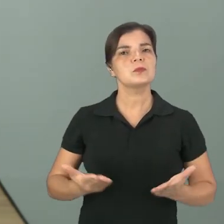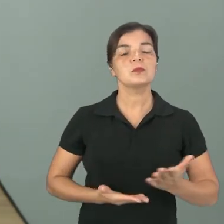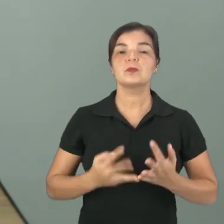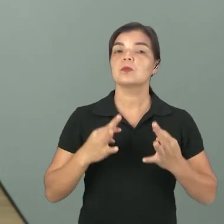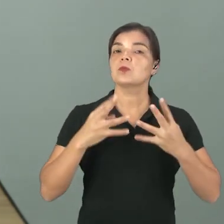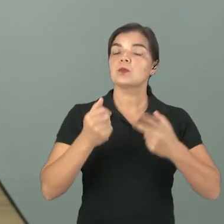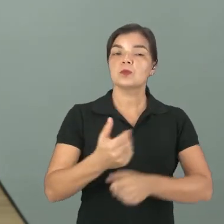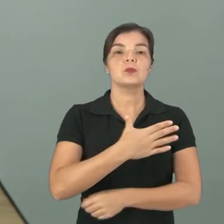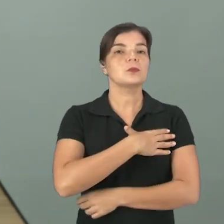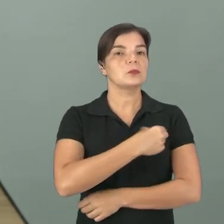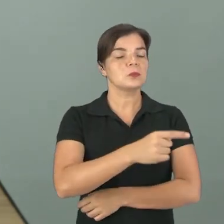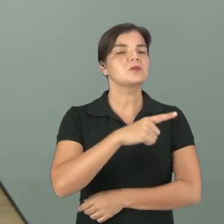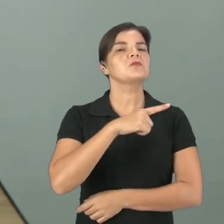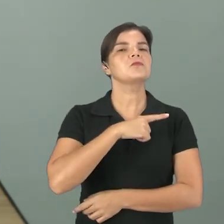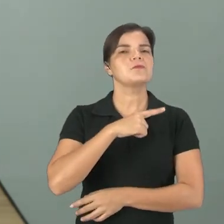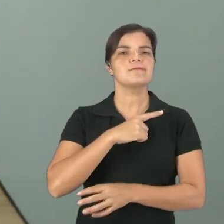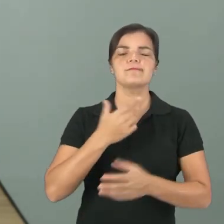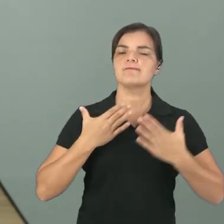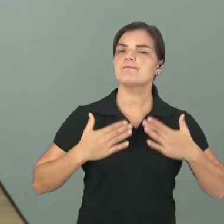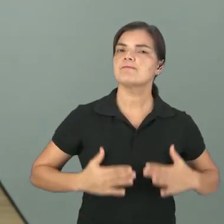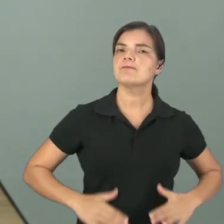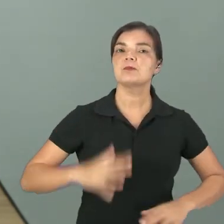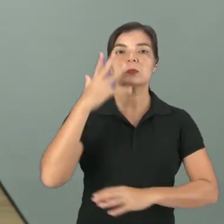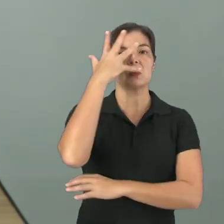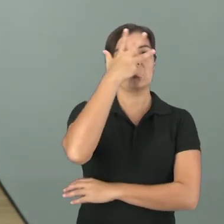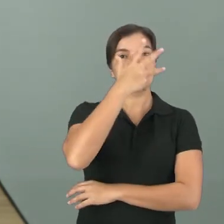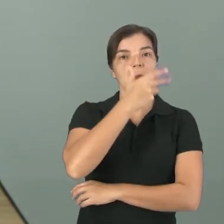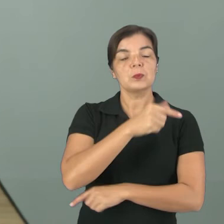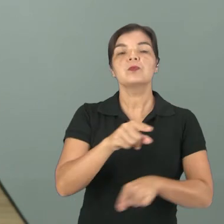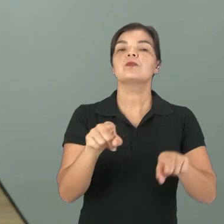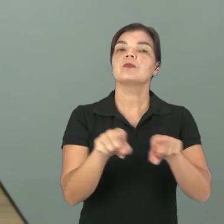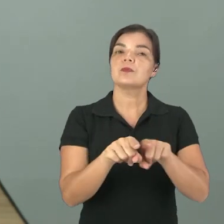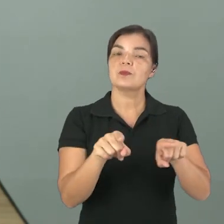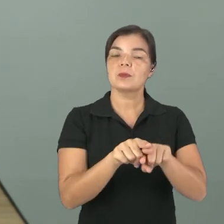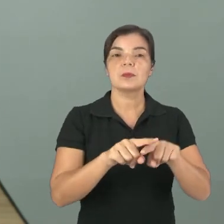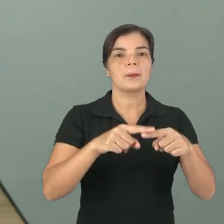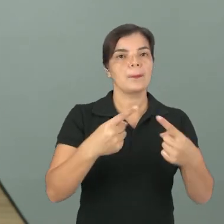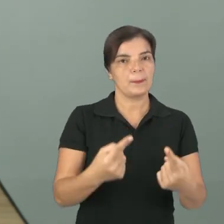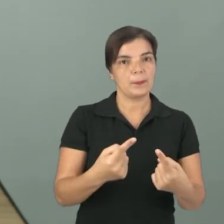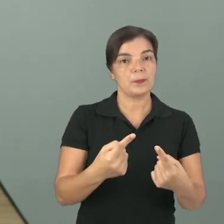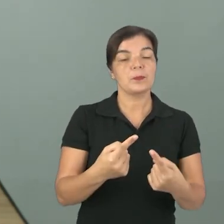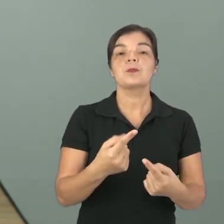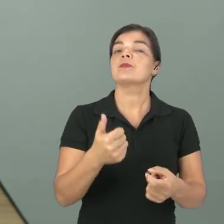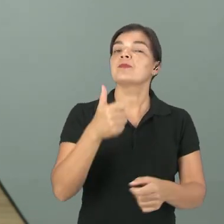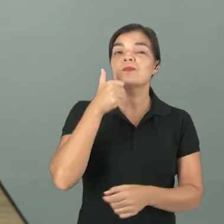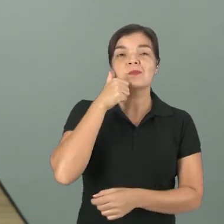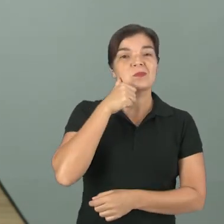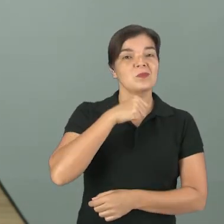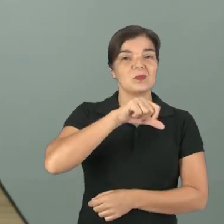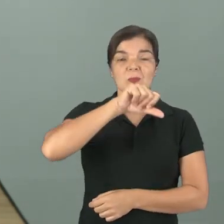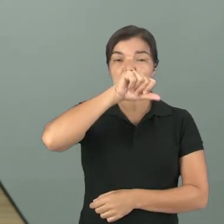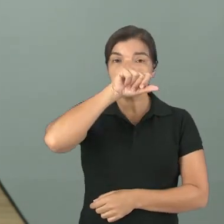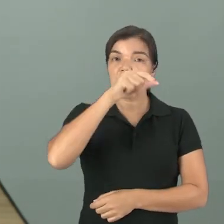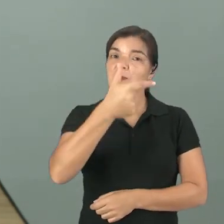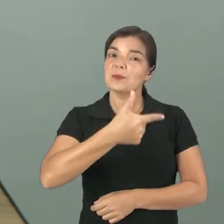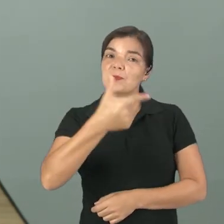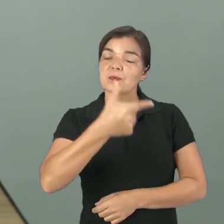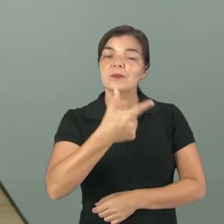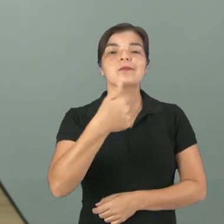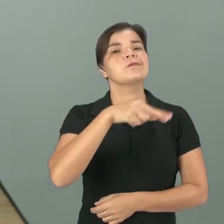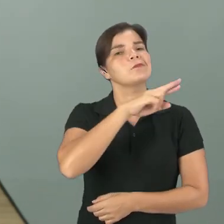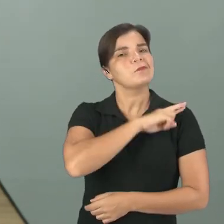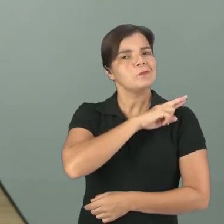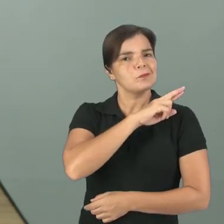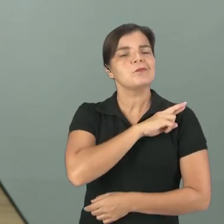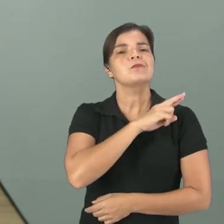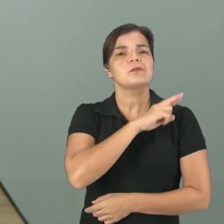Todas as filhas tinham as suas regalias, tinham vestidos novos e bonitos, mas a afilhada ficava sempre responsável